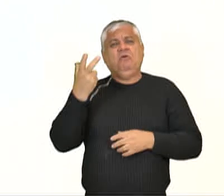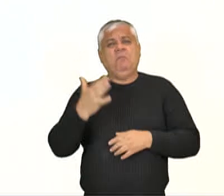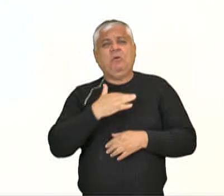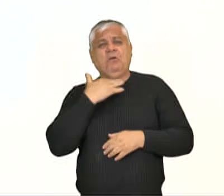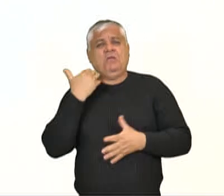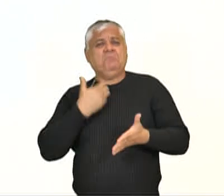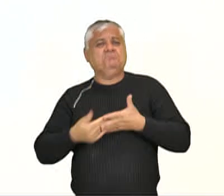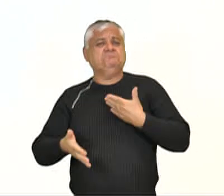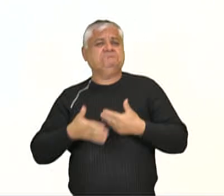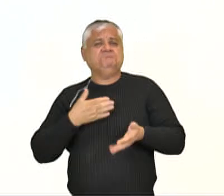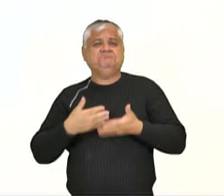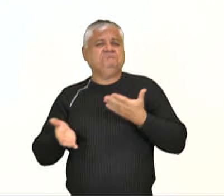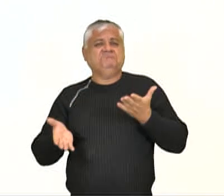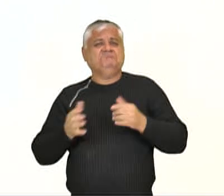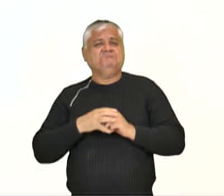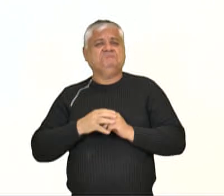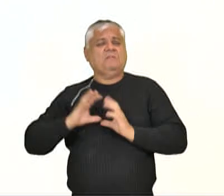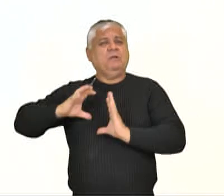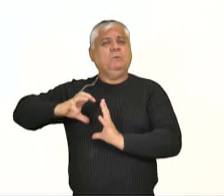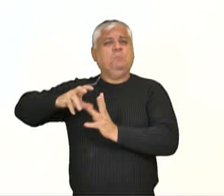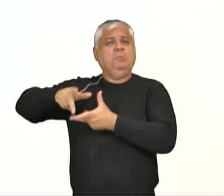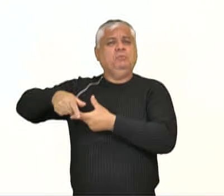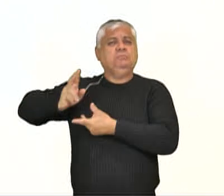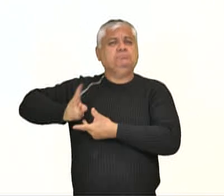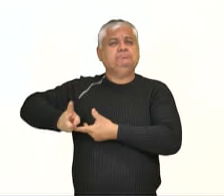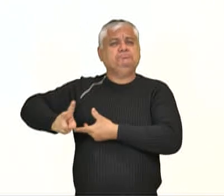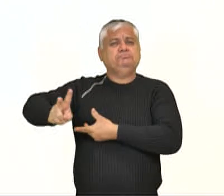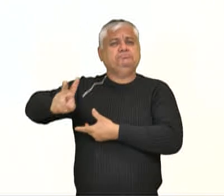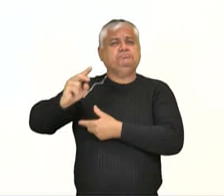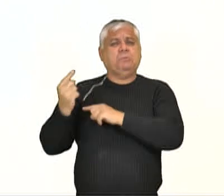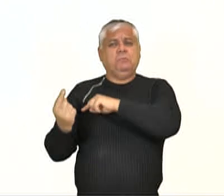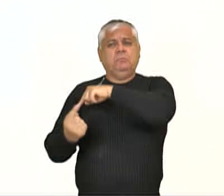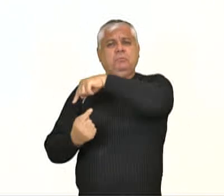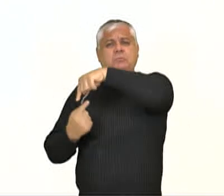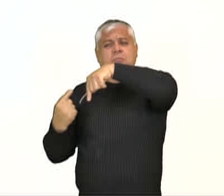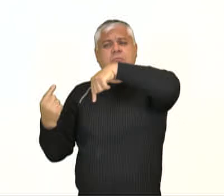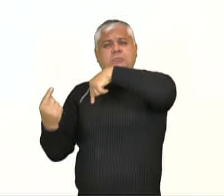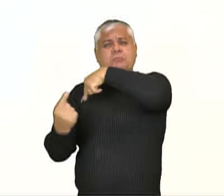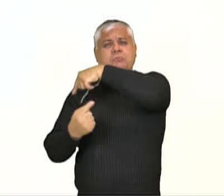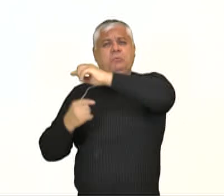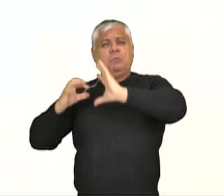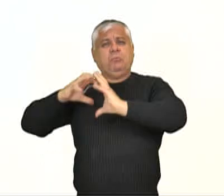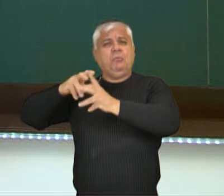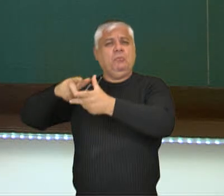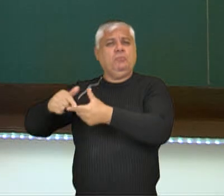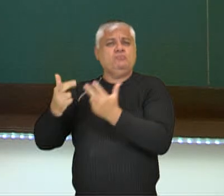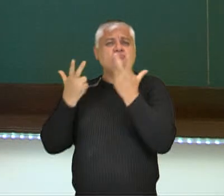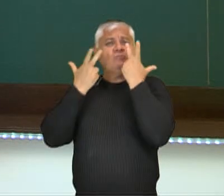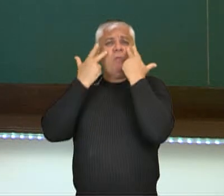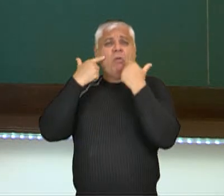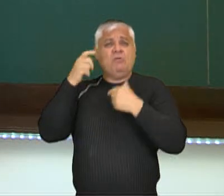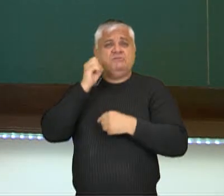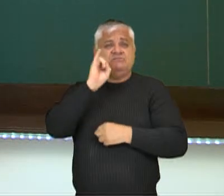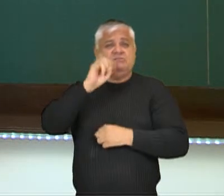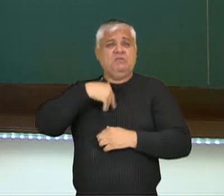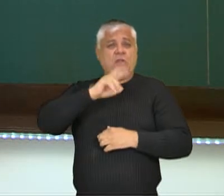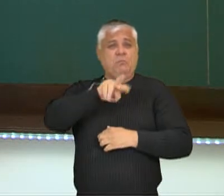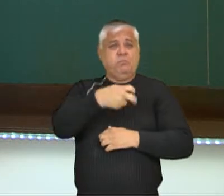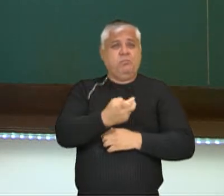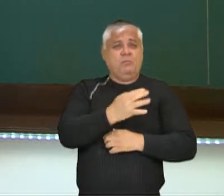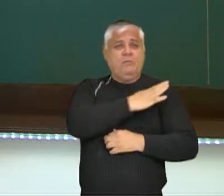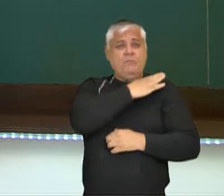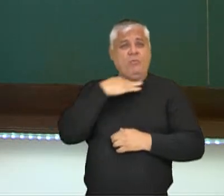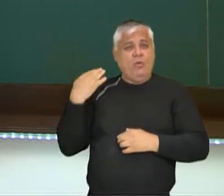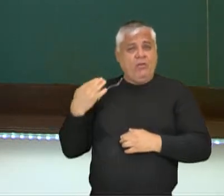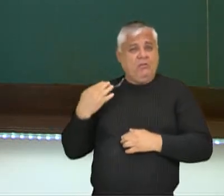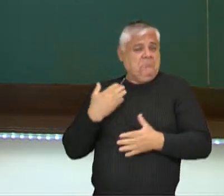morro. O mundo vai continuar rodando, vai continuar acontecendo mesmo sem mim, né, ela diz. E eu